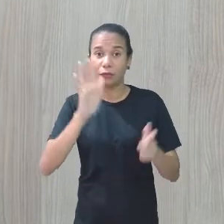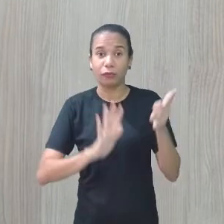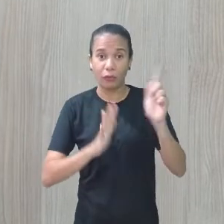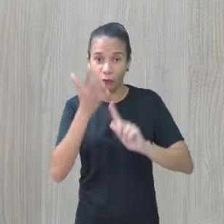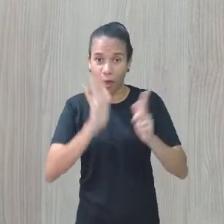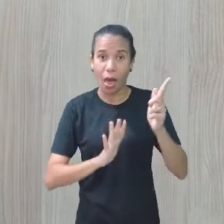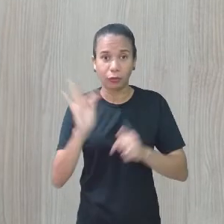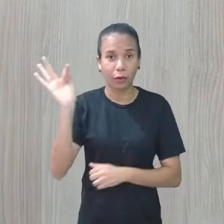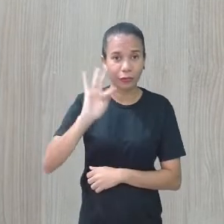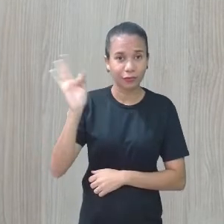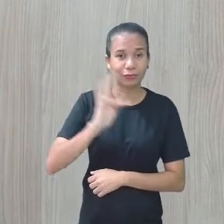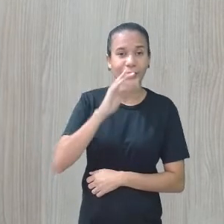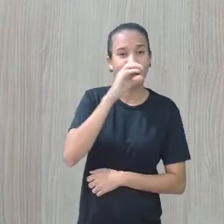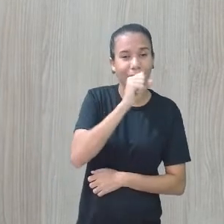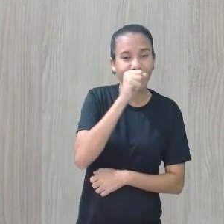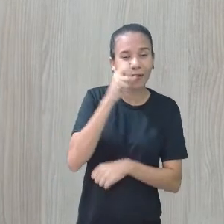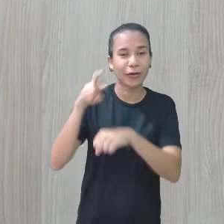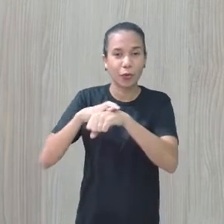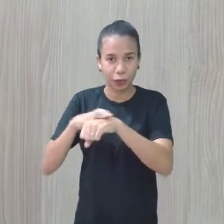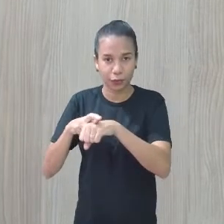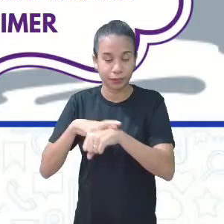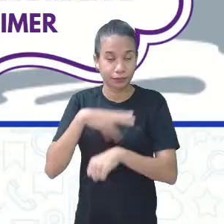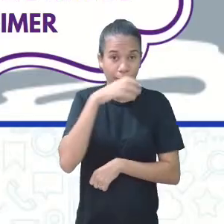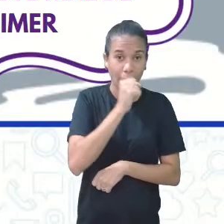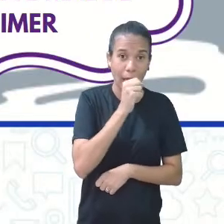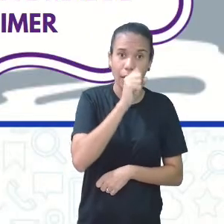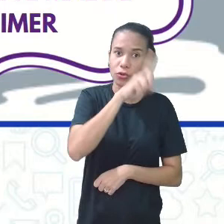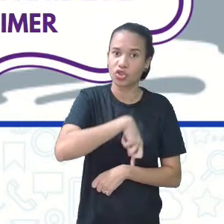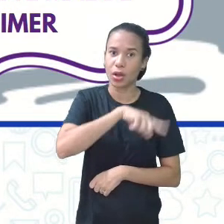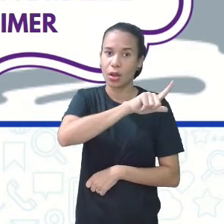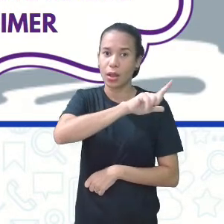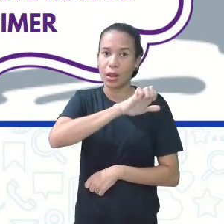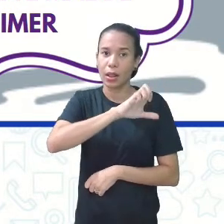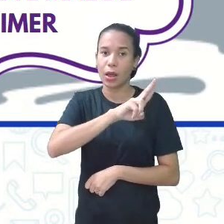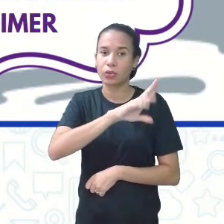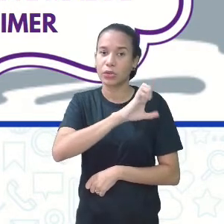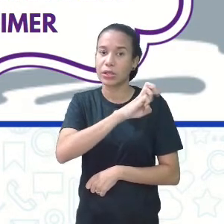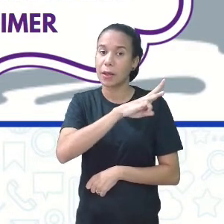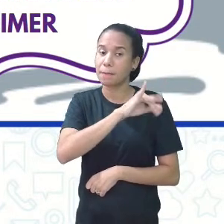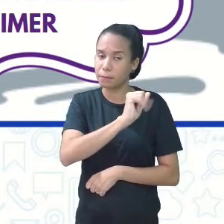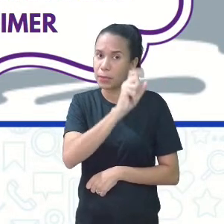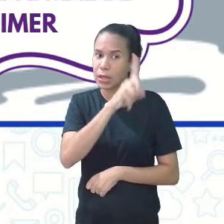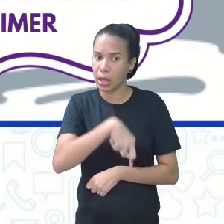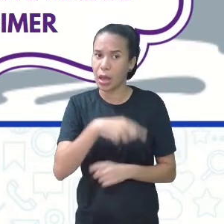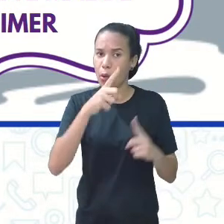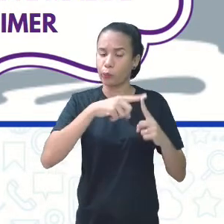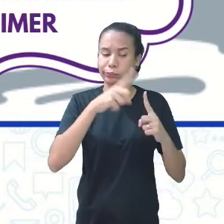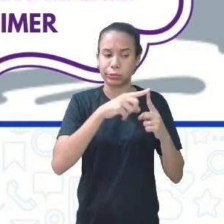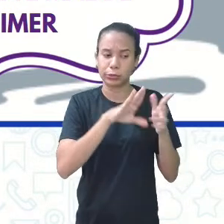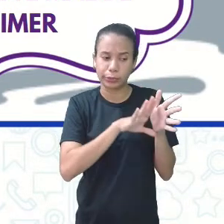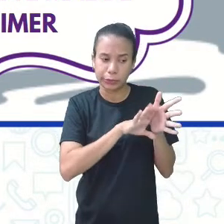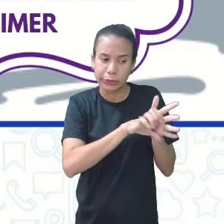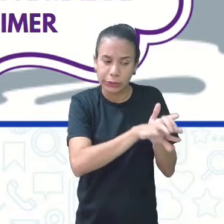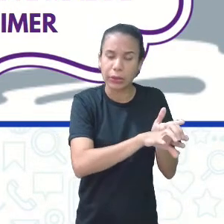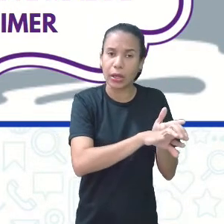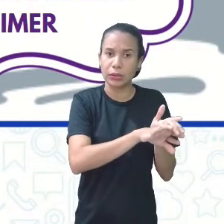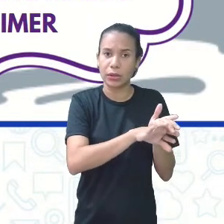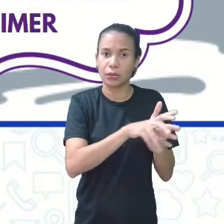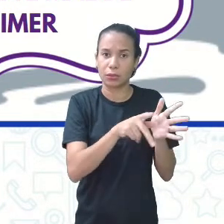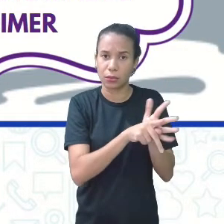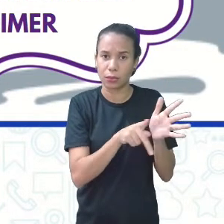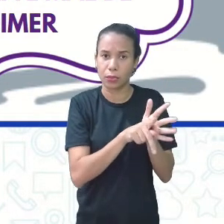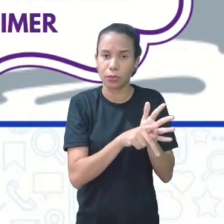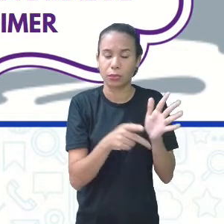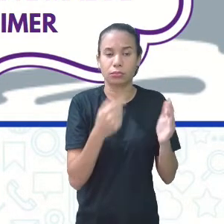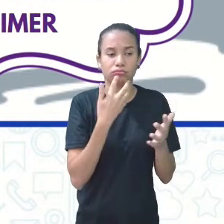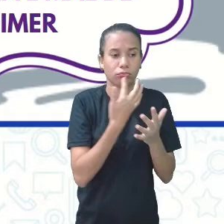roxo, o laranja, o combate à leucemia, que é realmente um tipo de câncer que ataca